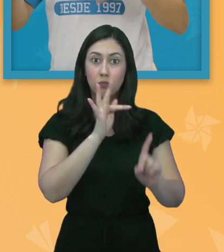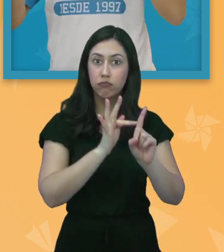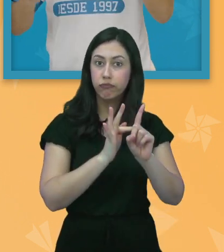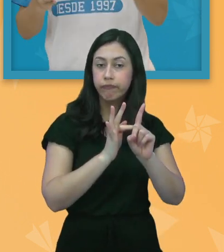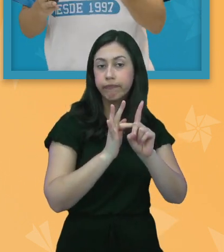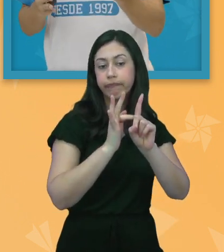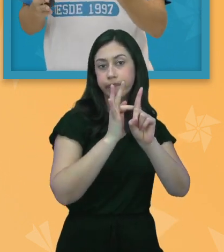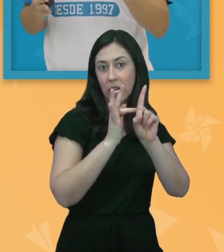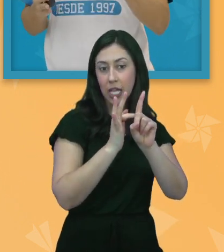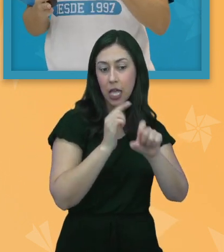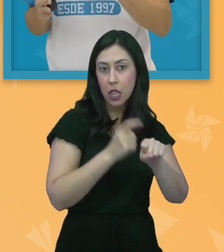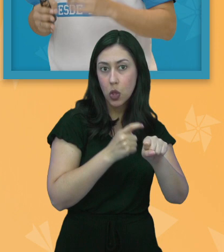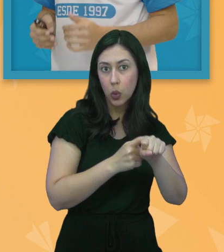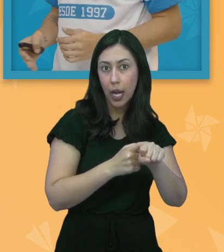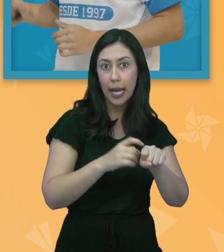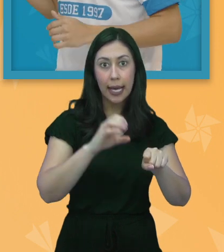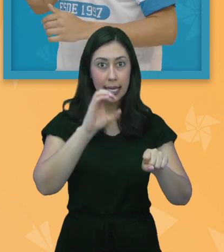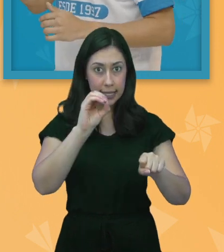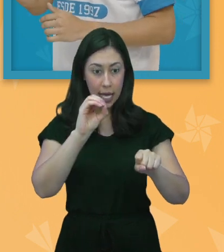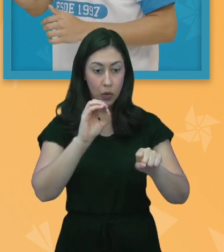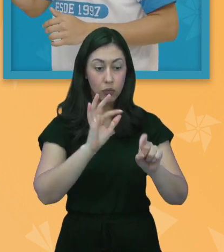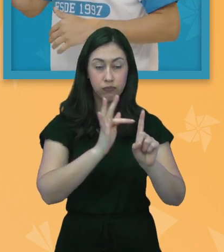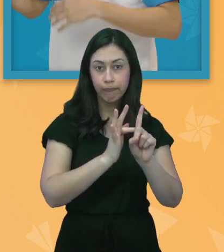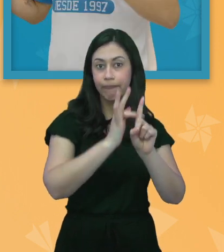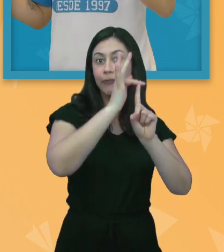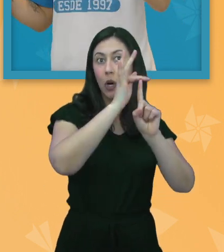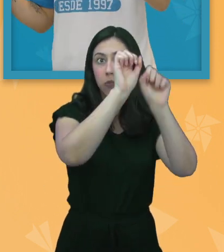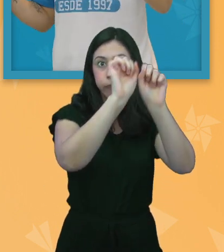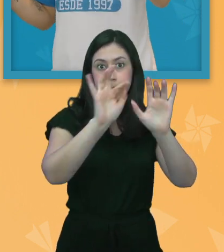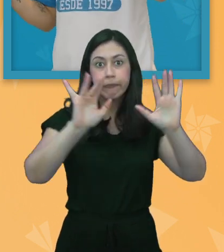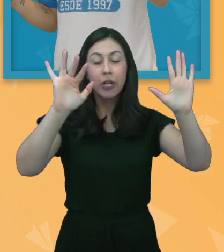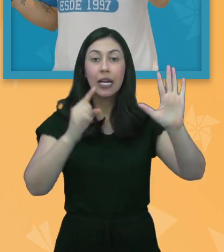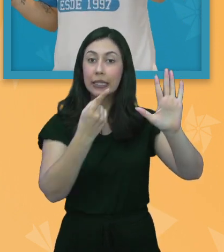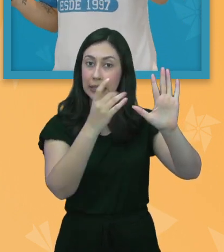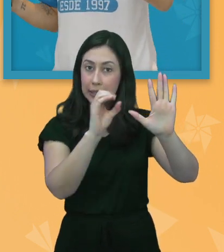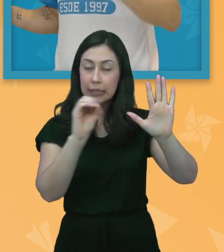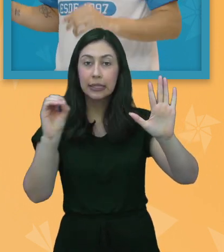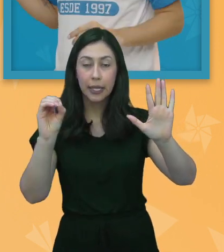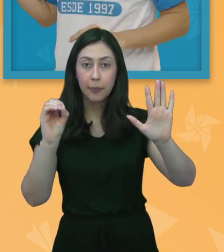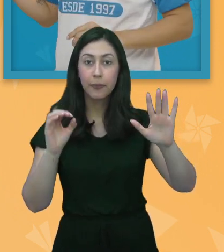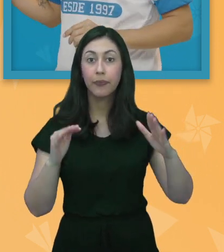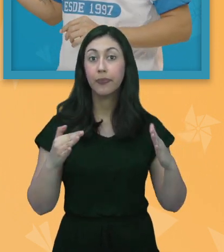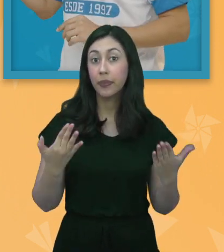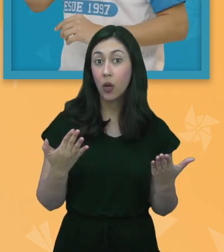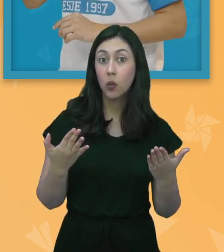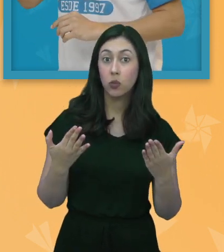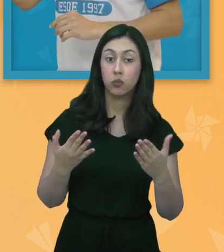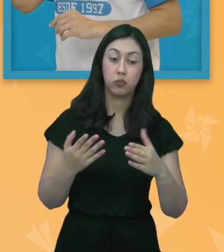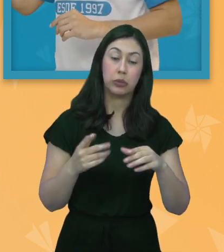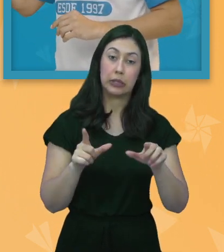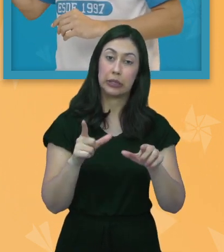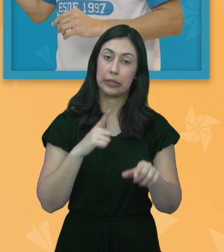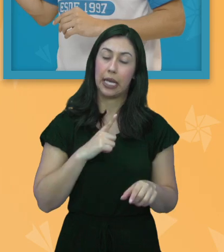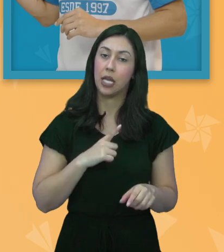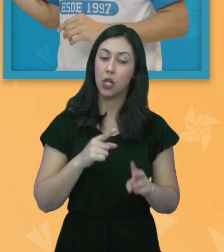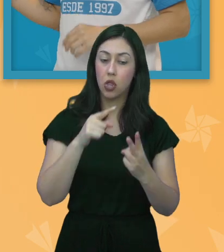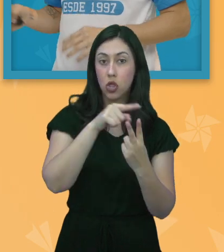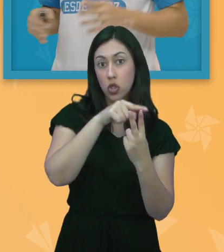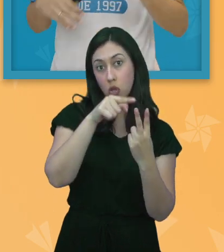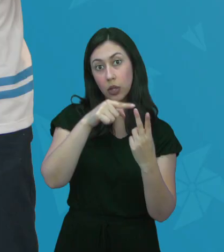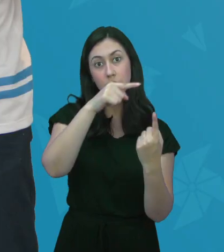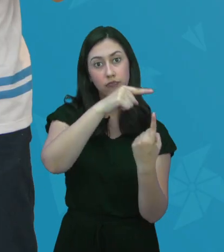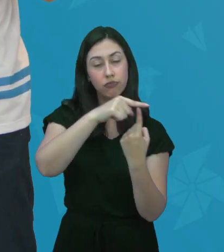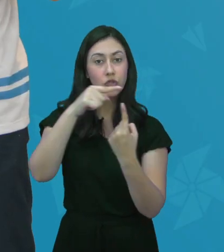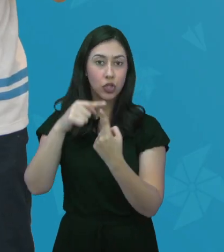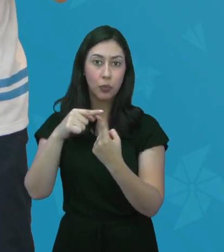graus Celsius a uma atmosfera de pressão, né? E dentro das substâncias puras a gente tem dois subtipos que a gente conhece, que são simples e compostas.